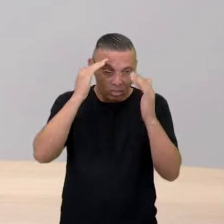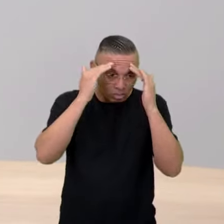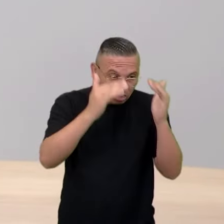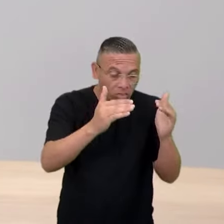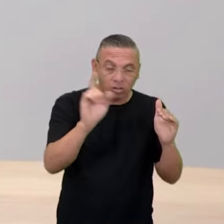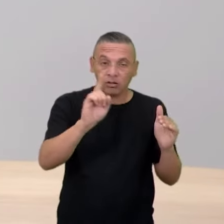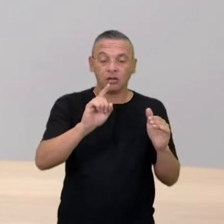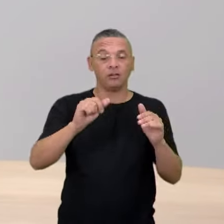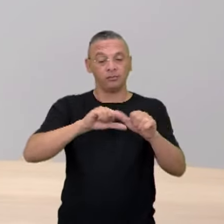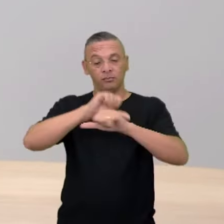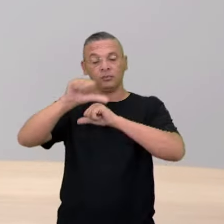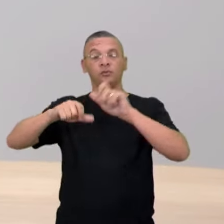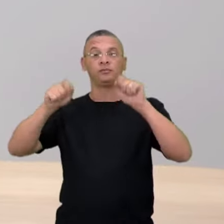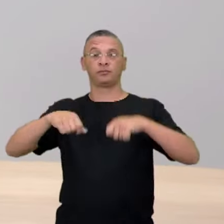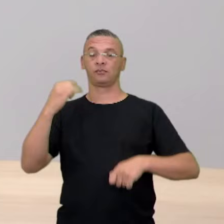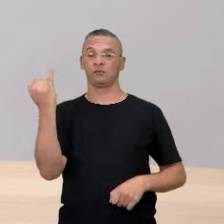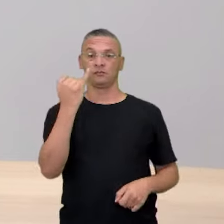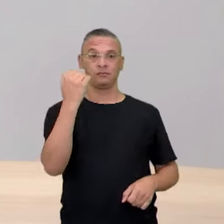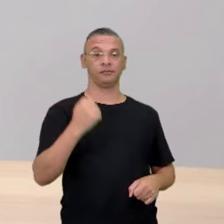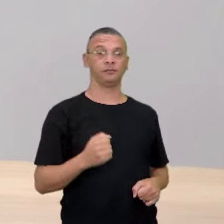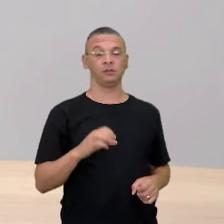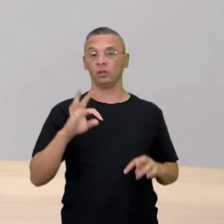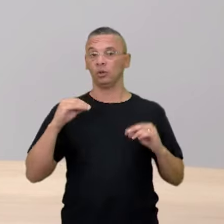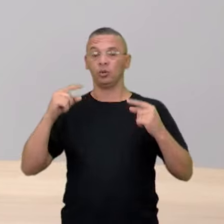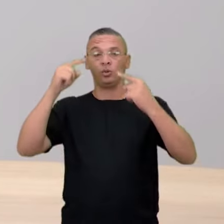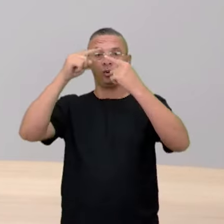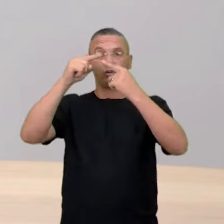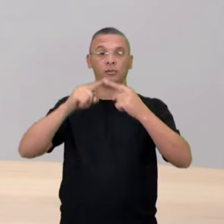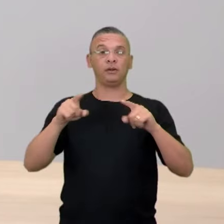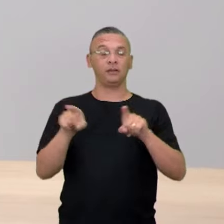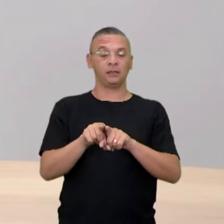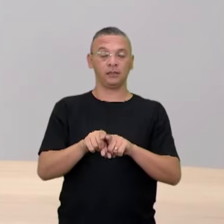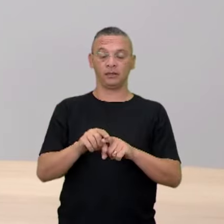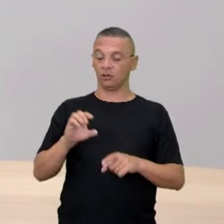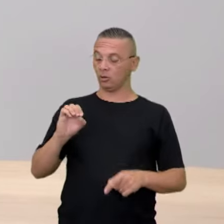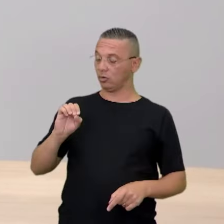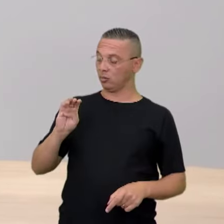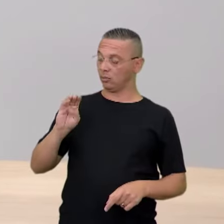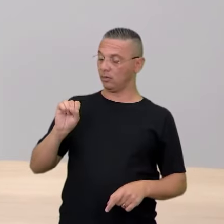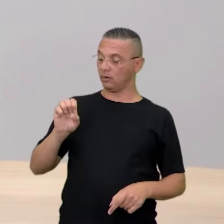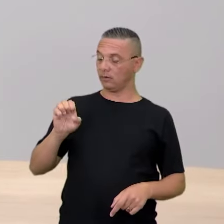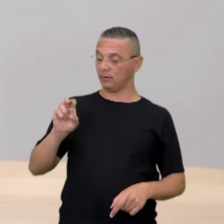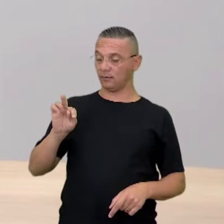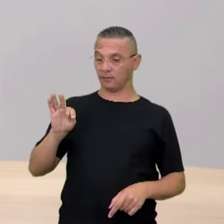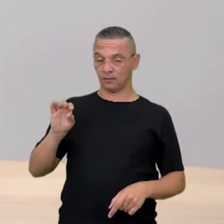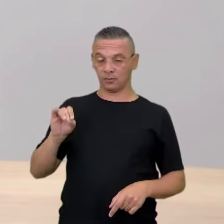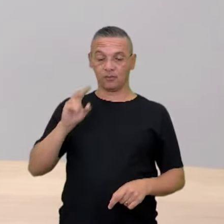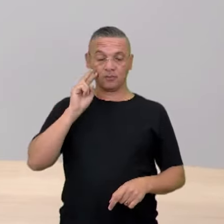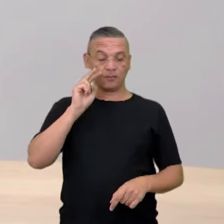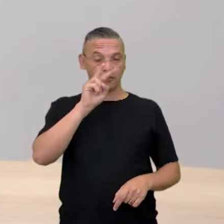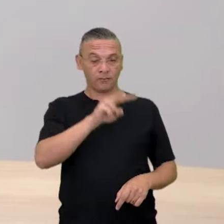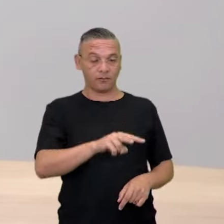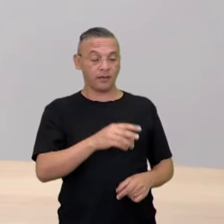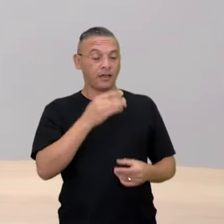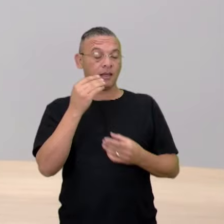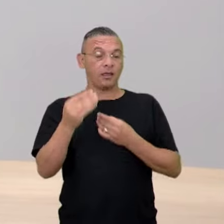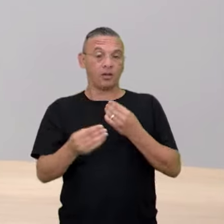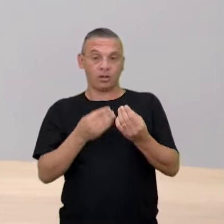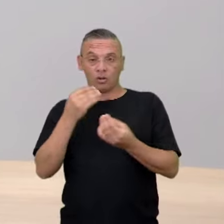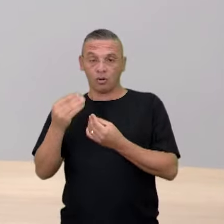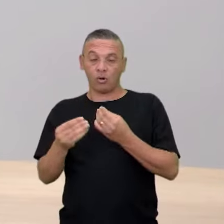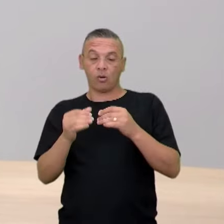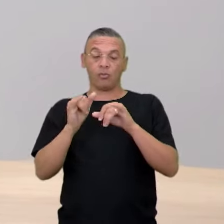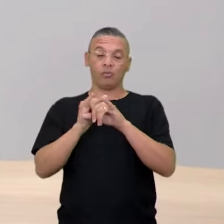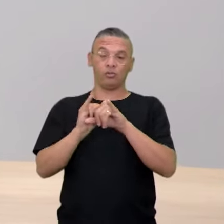acostumado a ver. Então, tudo isso tem que ser levado em consideração, porque aí o observatório, a ideia do observatório é verificar, além de se a